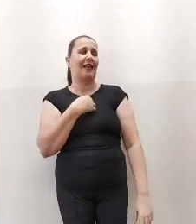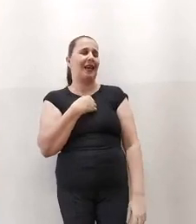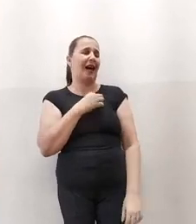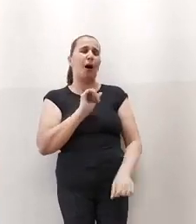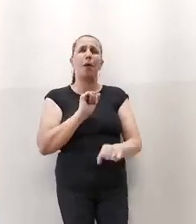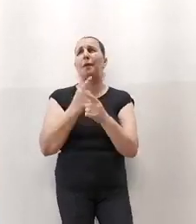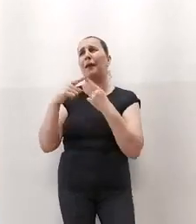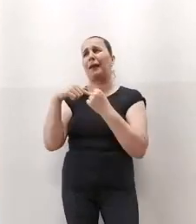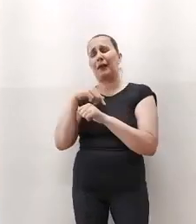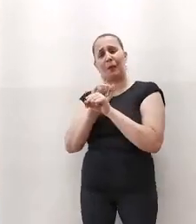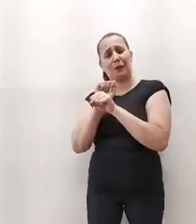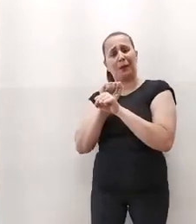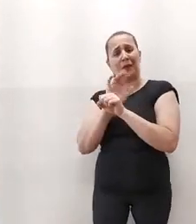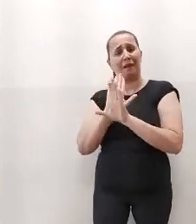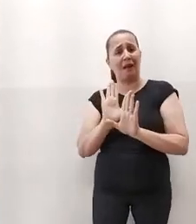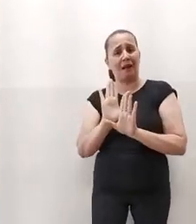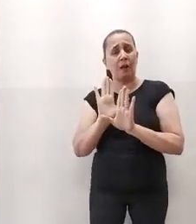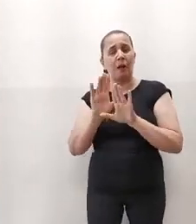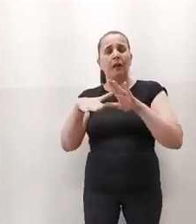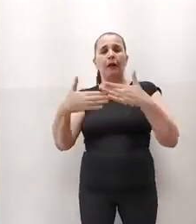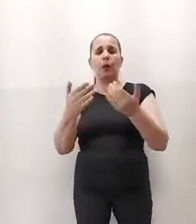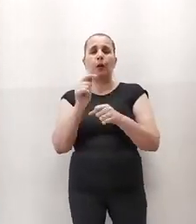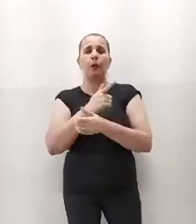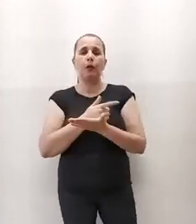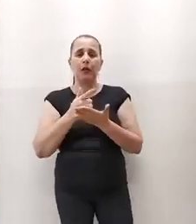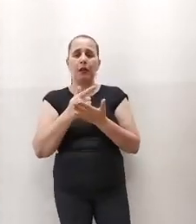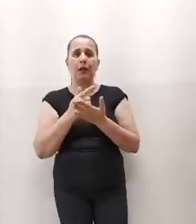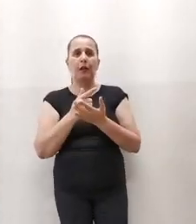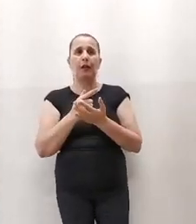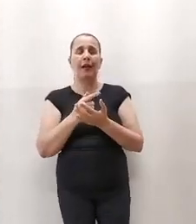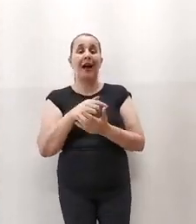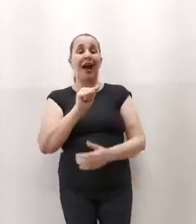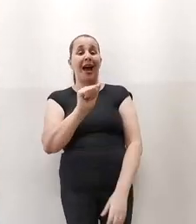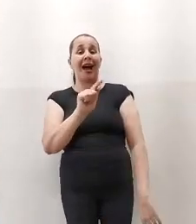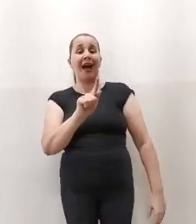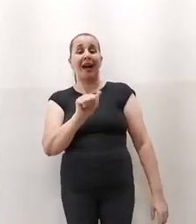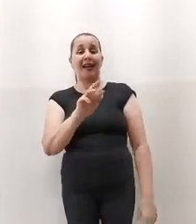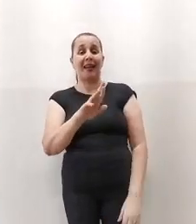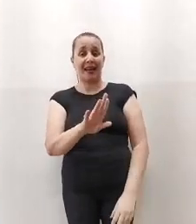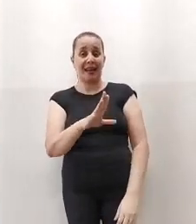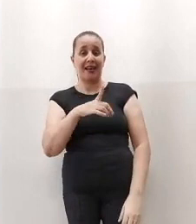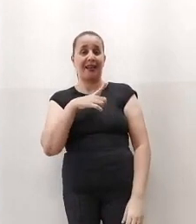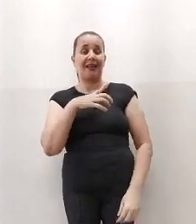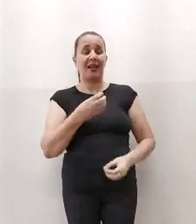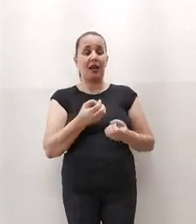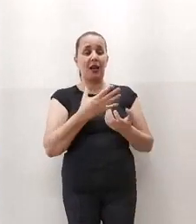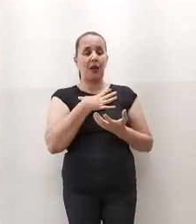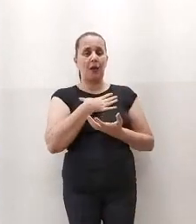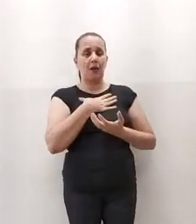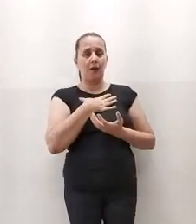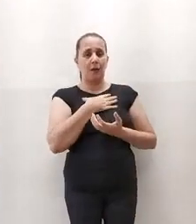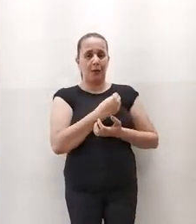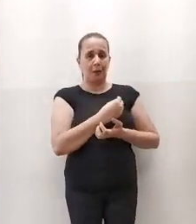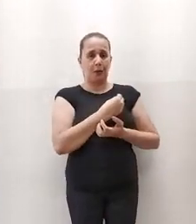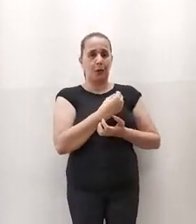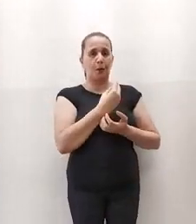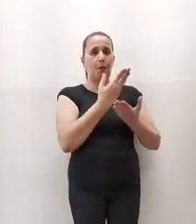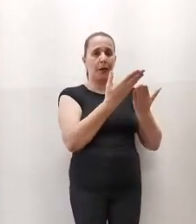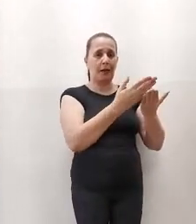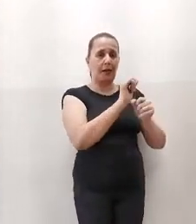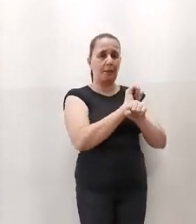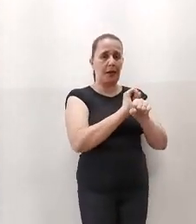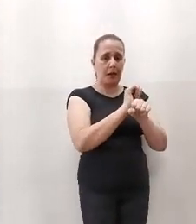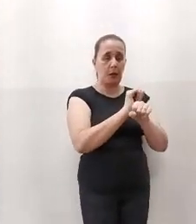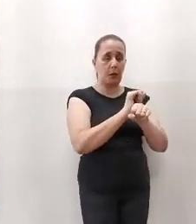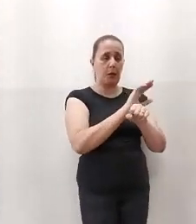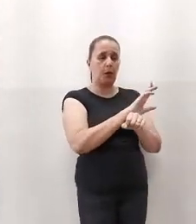você não esperou? Olha só, Gênesis 16, 15. Agar deu à luz um filho a Abraão, e Abraão a seu filho que lhe dera chamou o